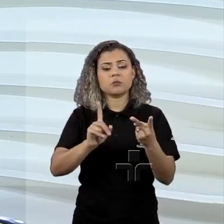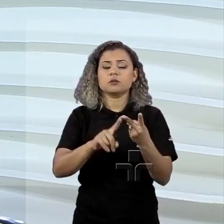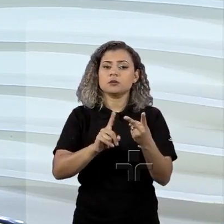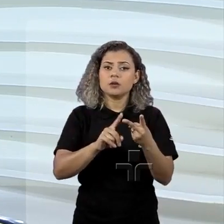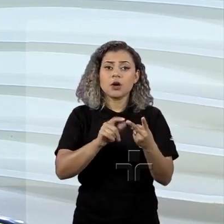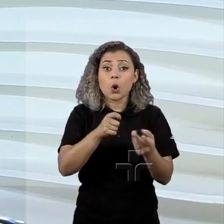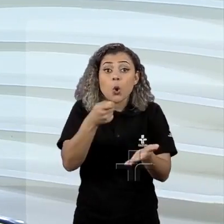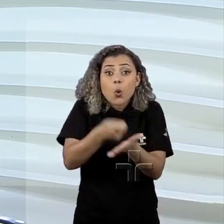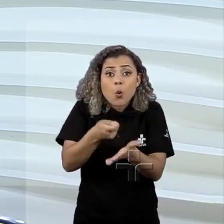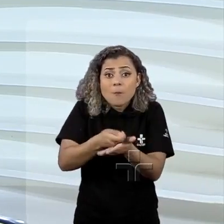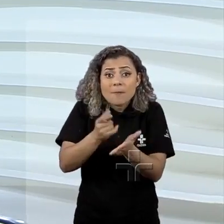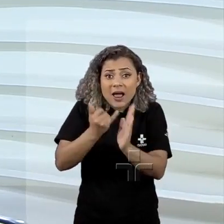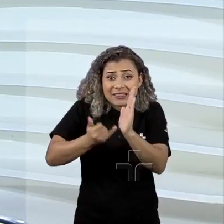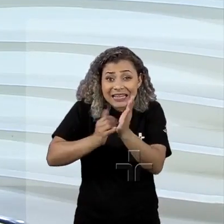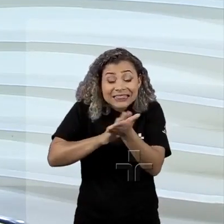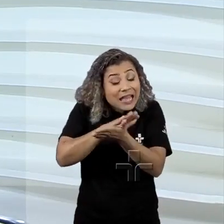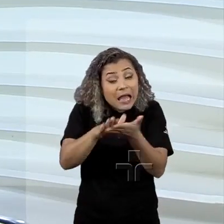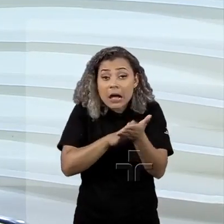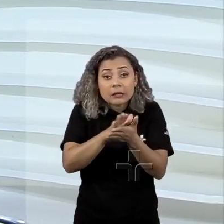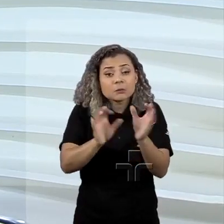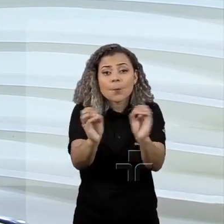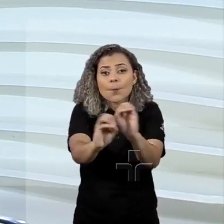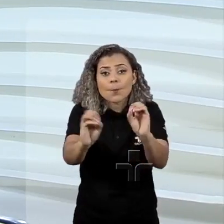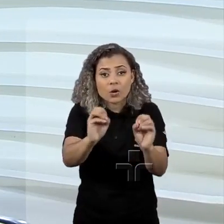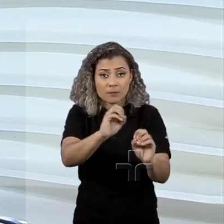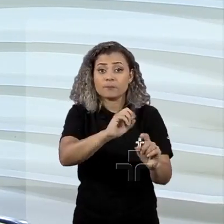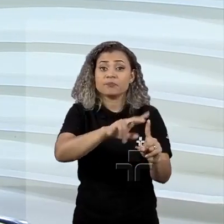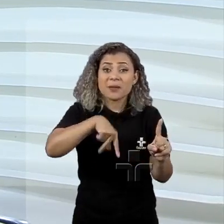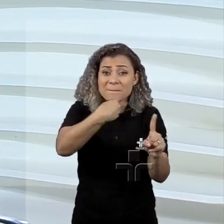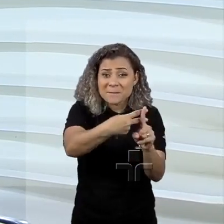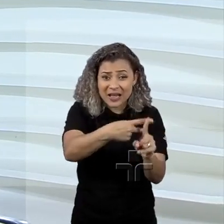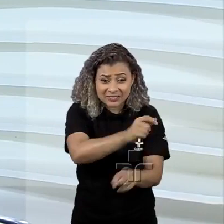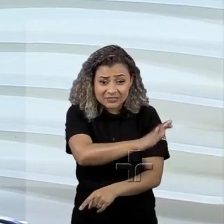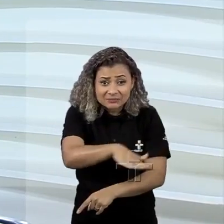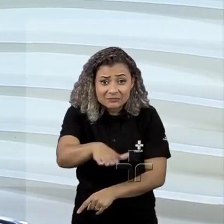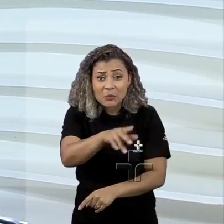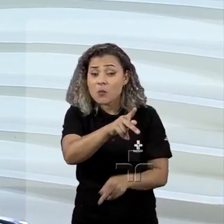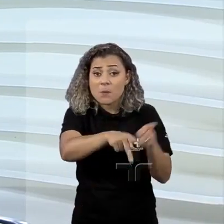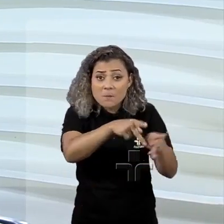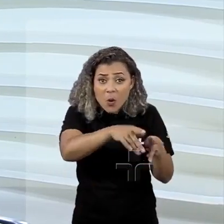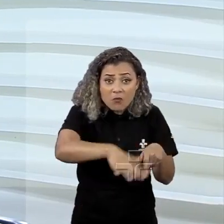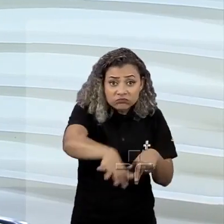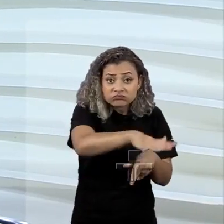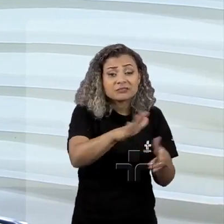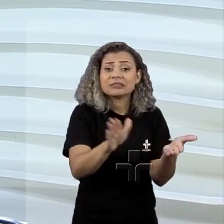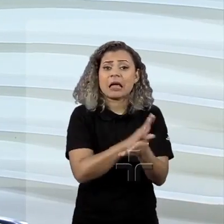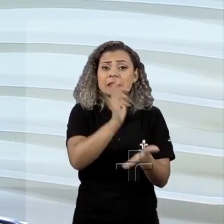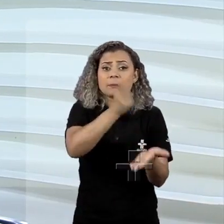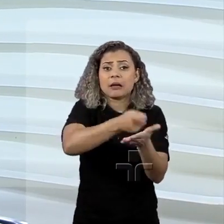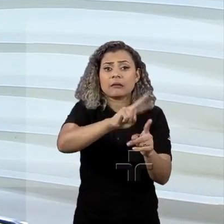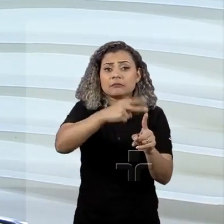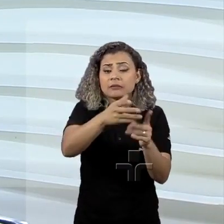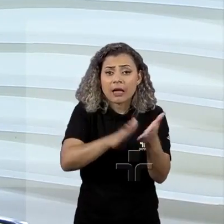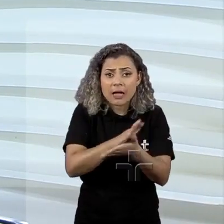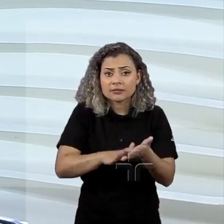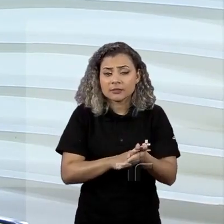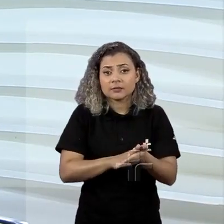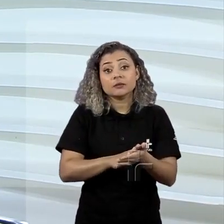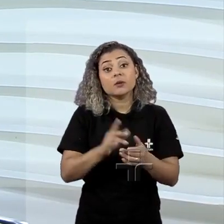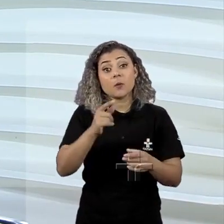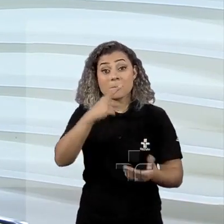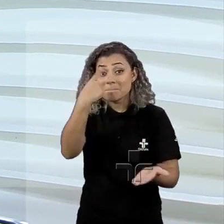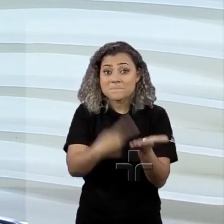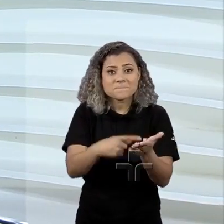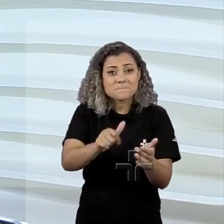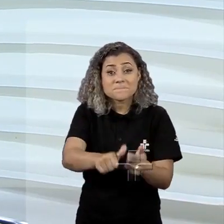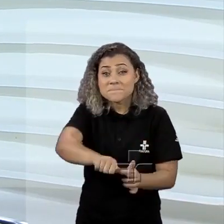não cobrar nenhum valor adicional da população, nós faremos. E alguns setores faremos desoneração também. Primeiro, o compromisso de não